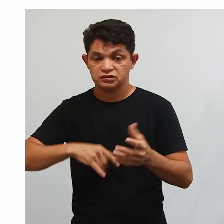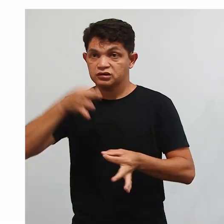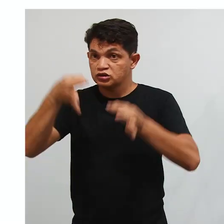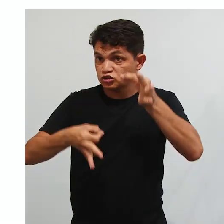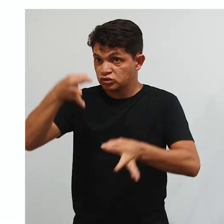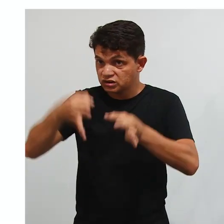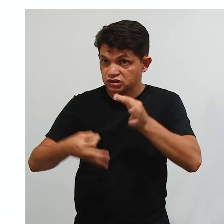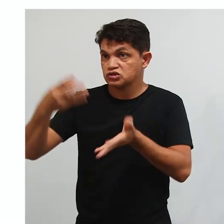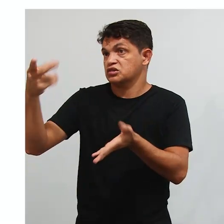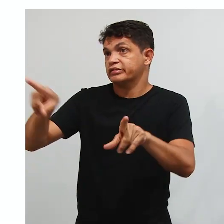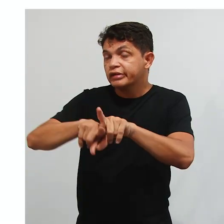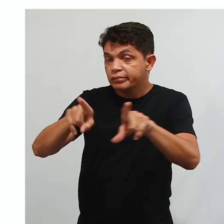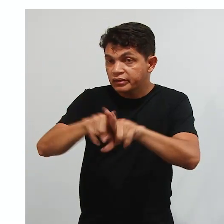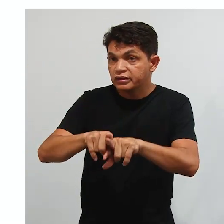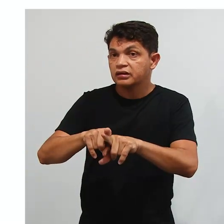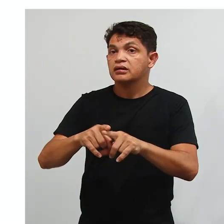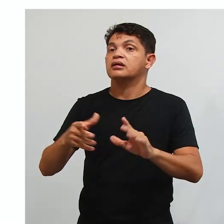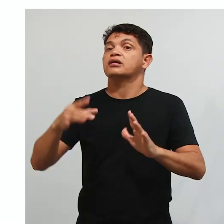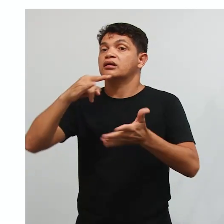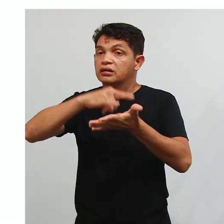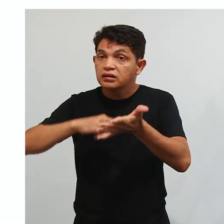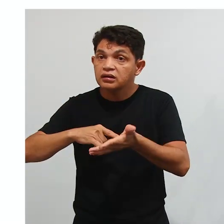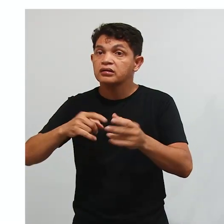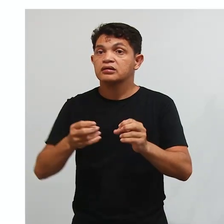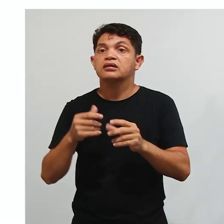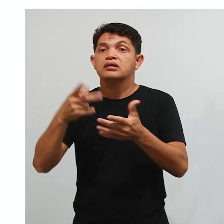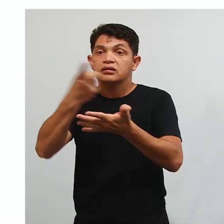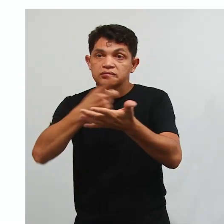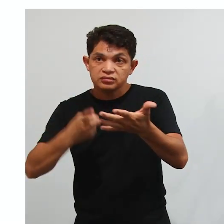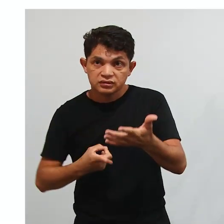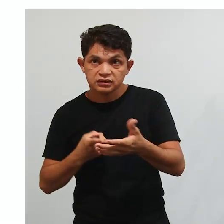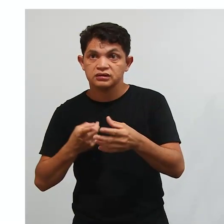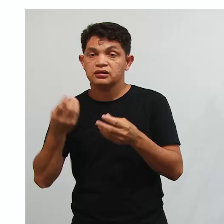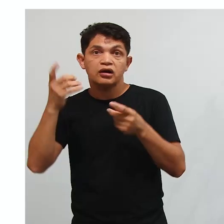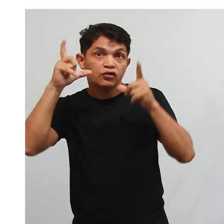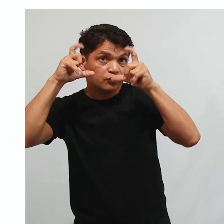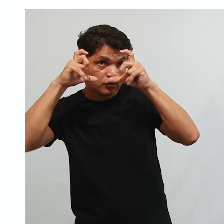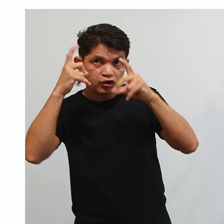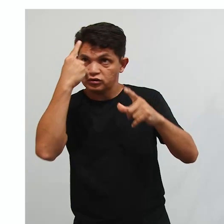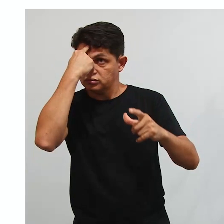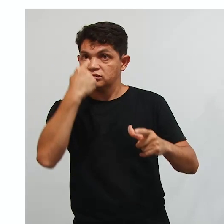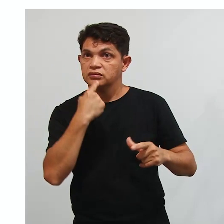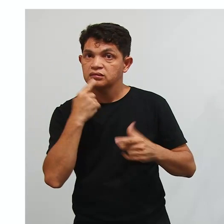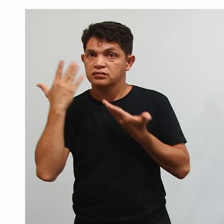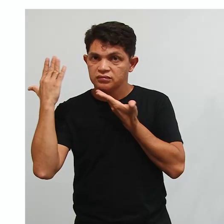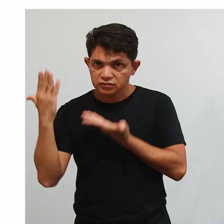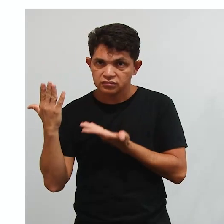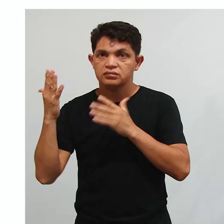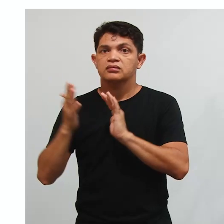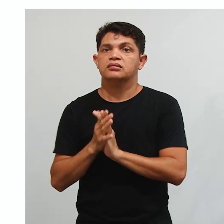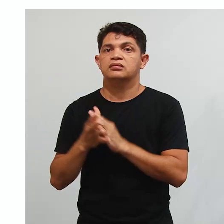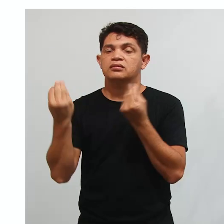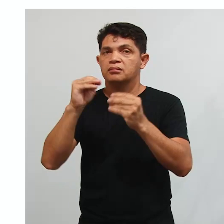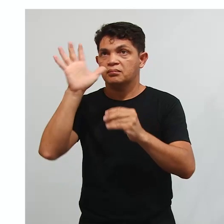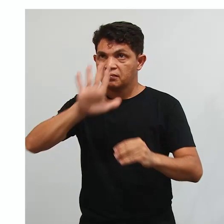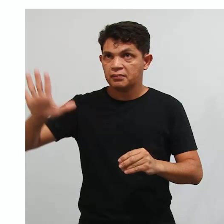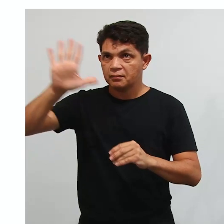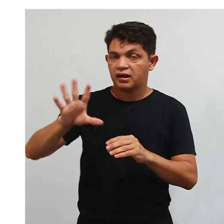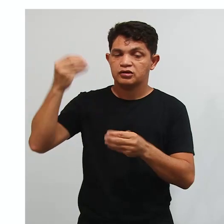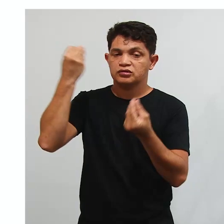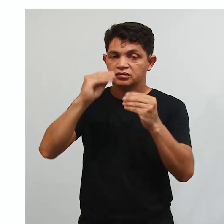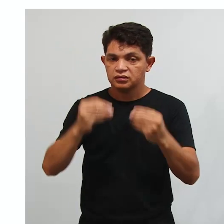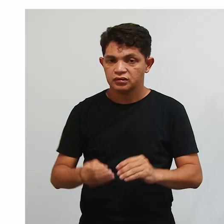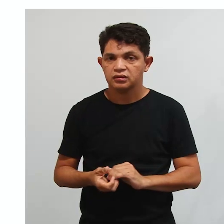pode ser um documento jurídico pode ser um documento iconográfico ou seja uma foto ou um quadro